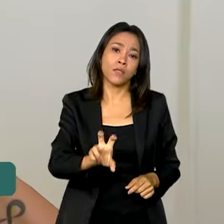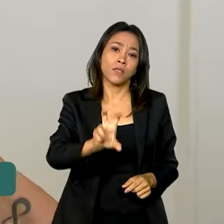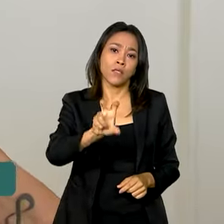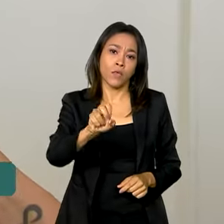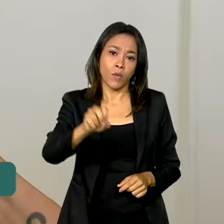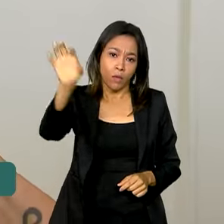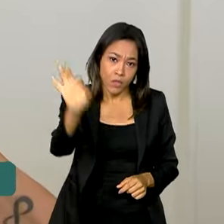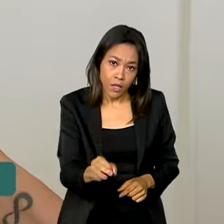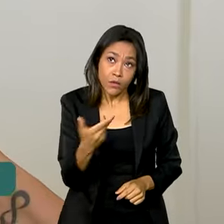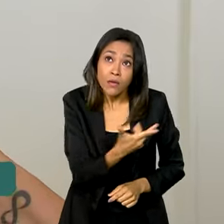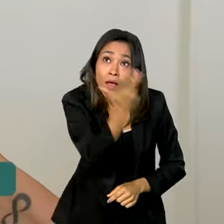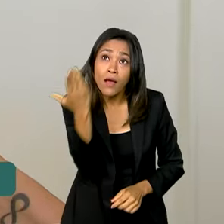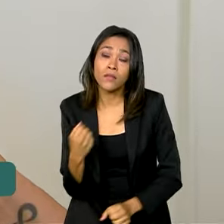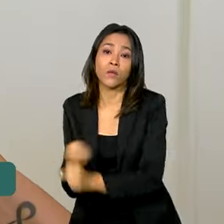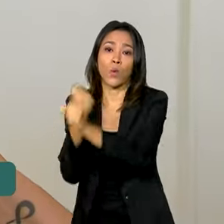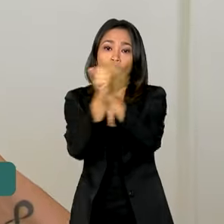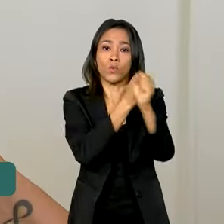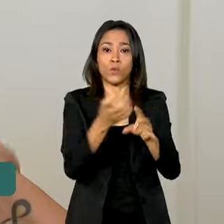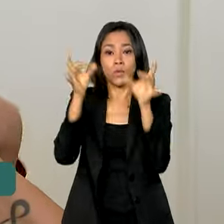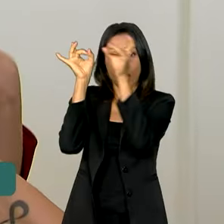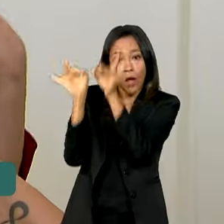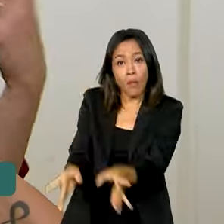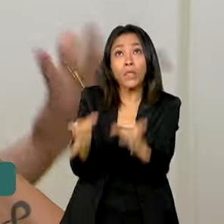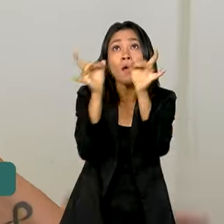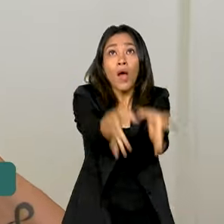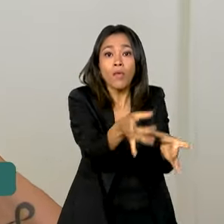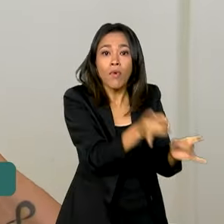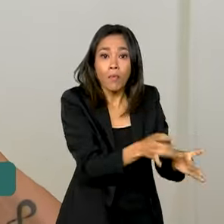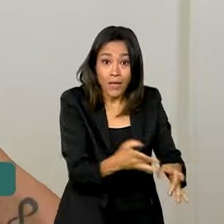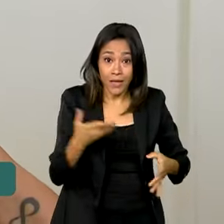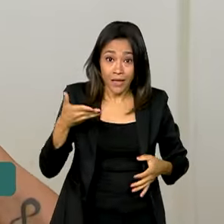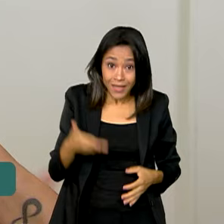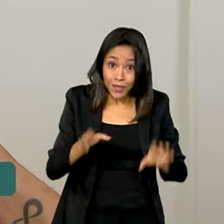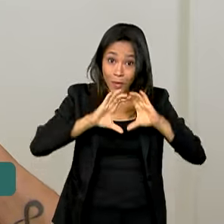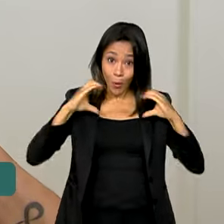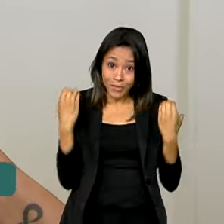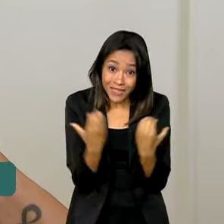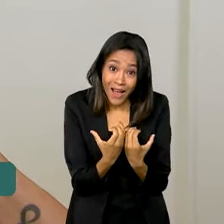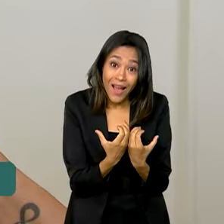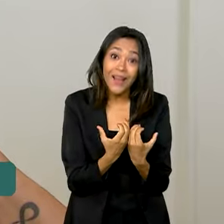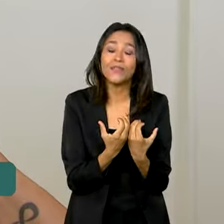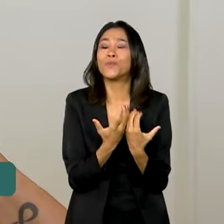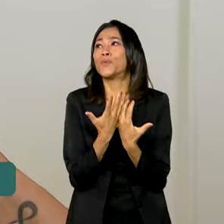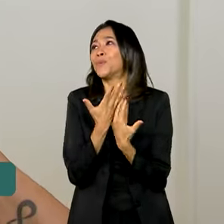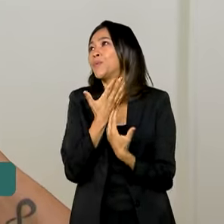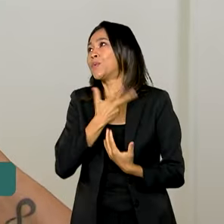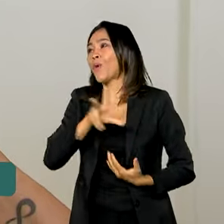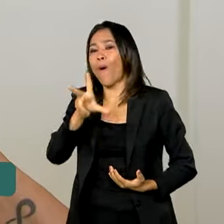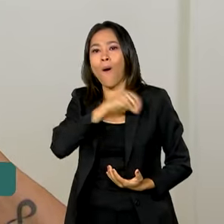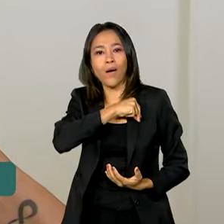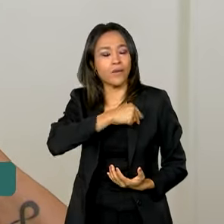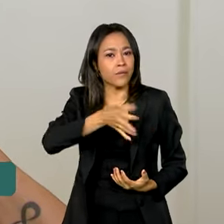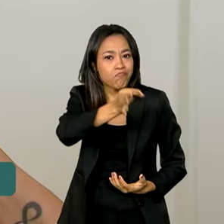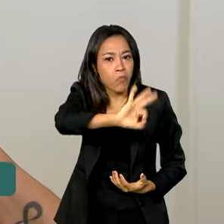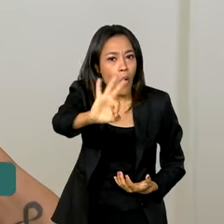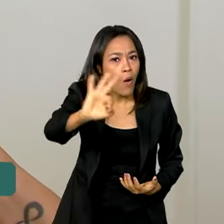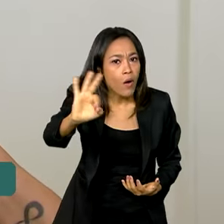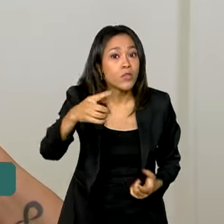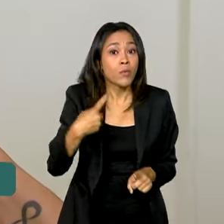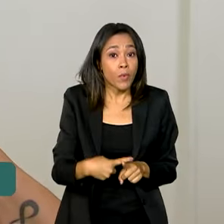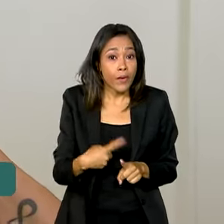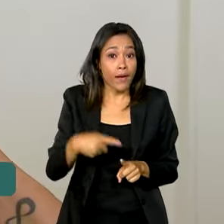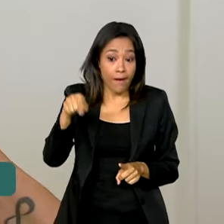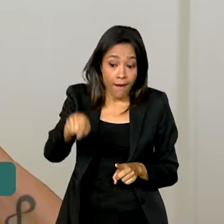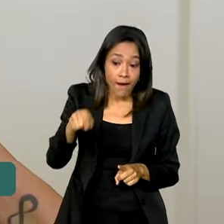dessas obras inacabadas e paralisadas. Isso para a comunidade é um ganho extraordinário, porque você encaminha aquelas que podem